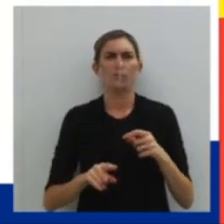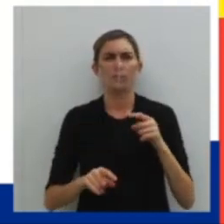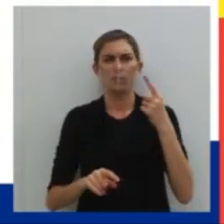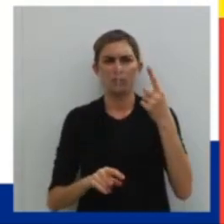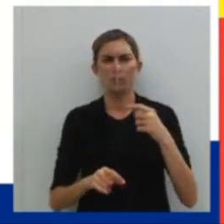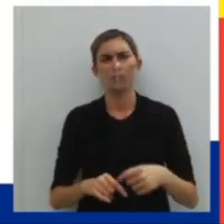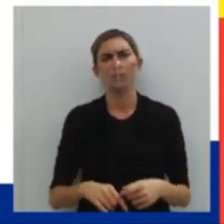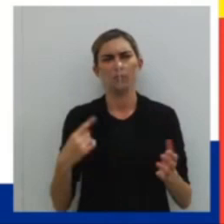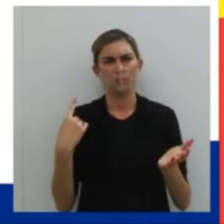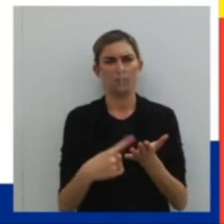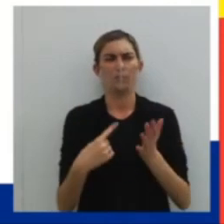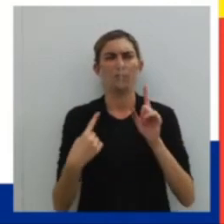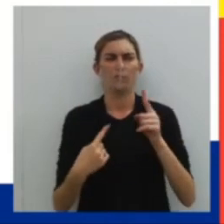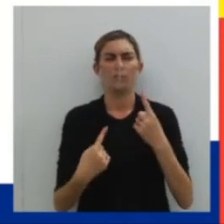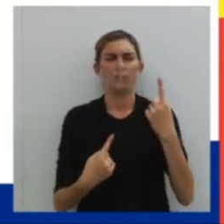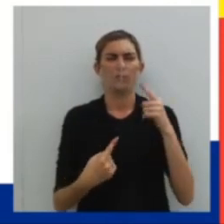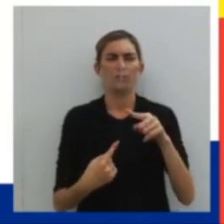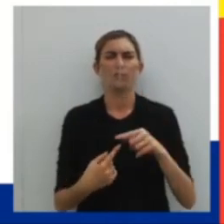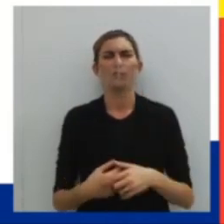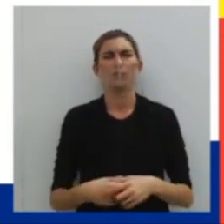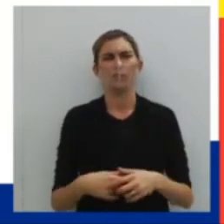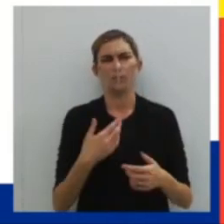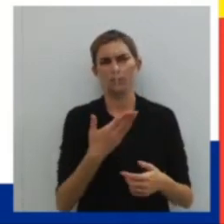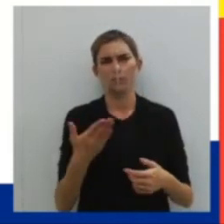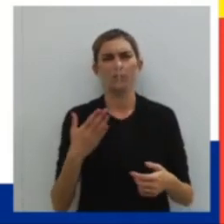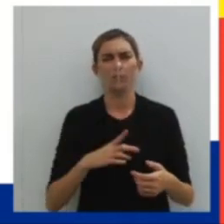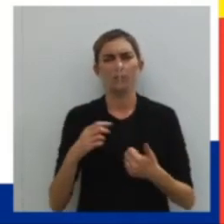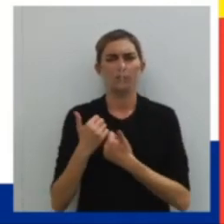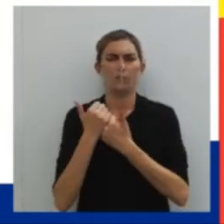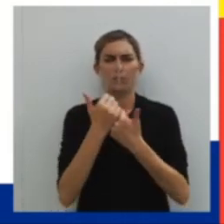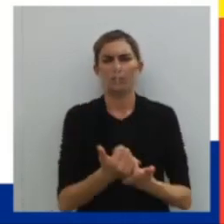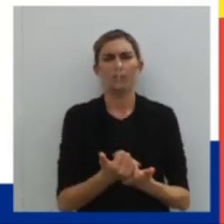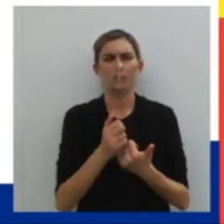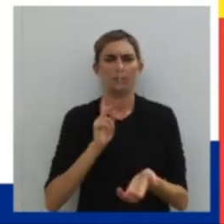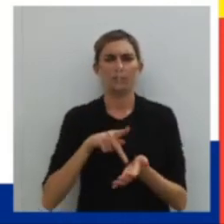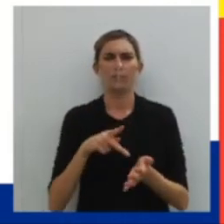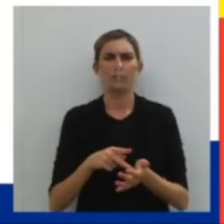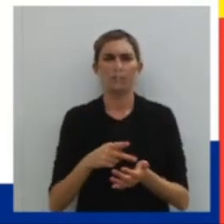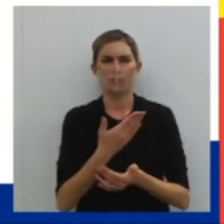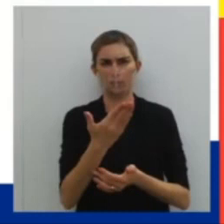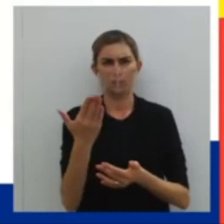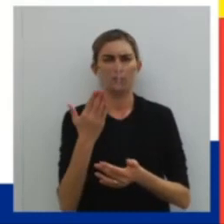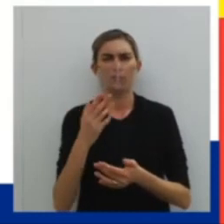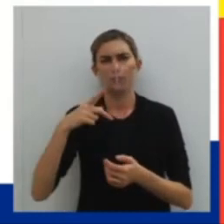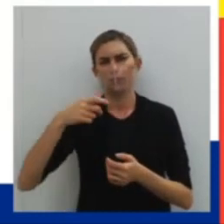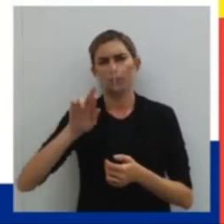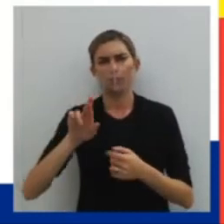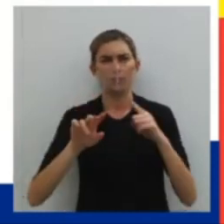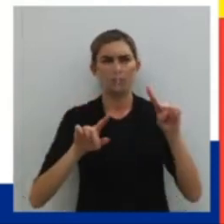Y, eu vou marcar um ponto. Então, esse ponto aí representa, na verdade, esse par